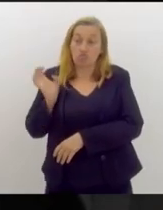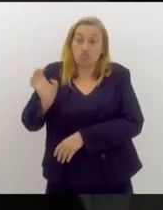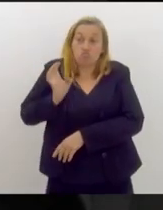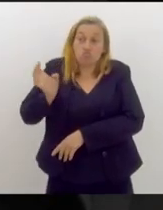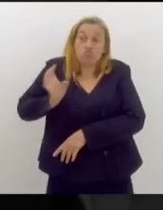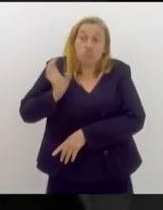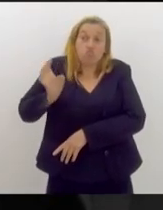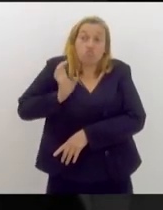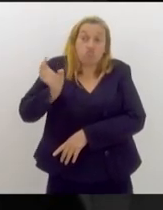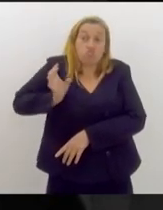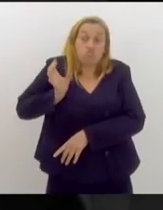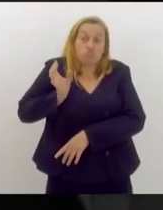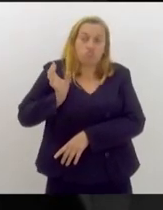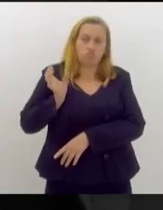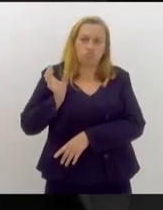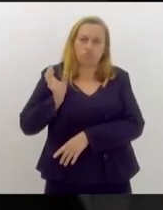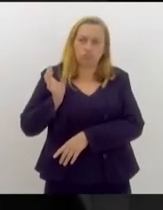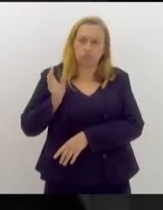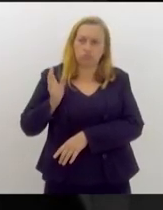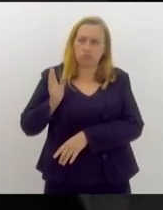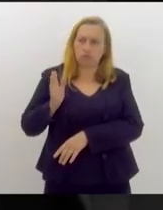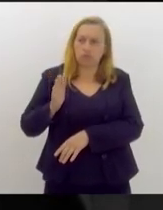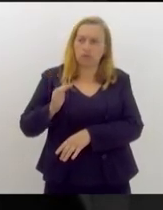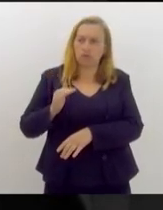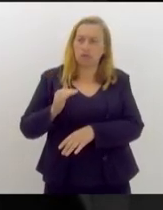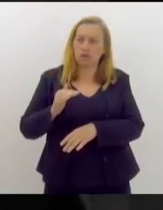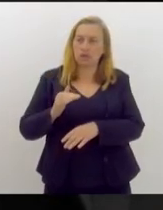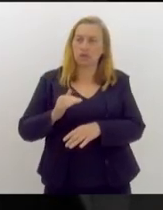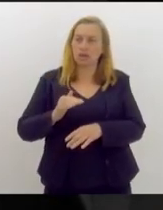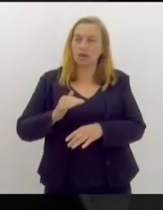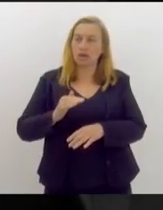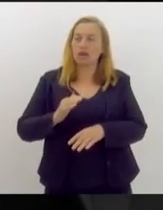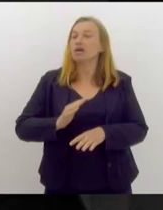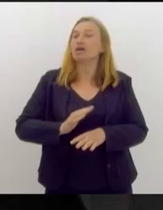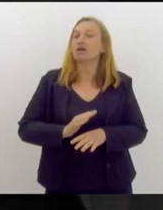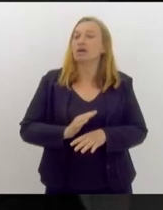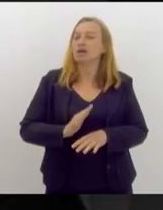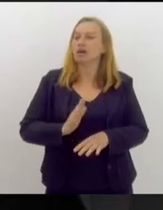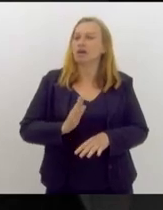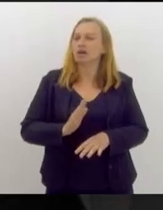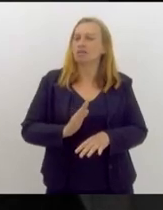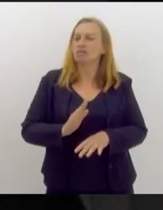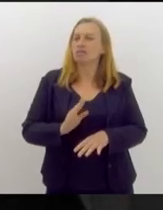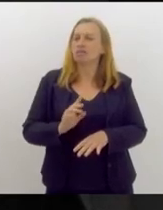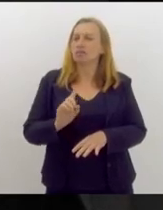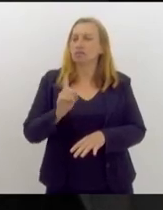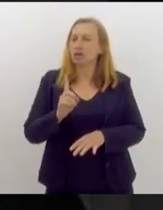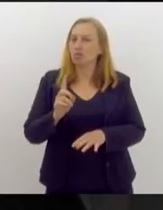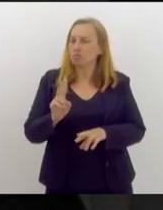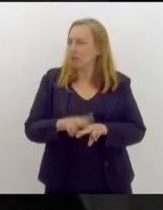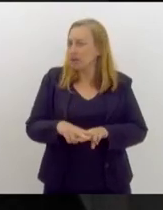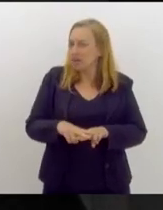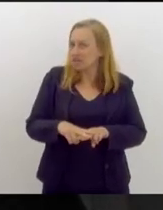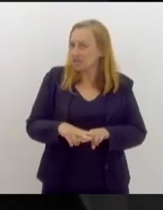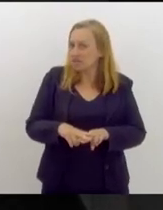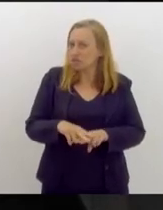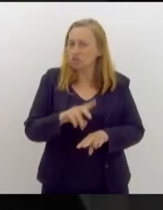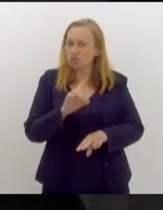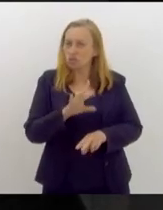então acima do bem e do mal Como pode senhora Presidente